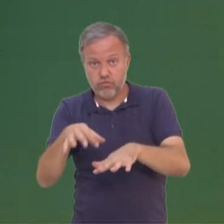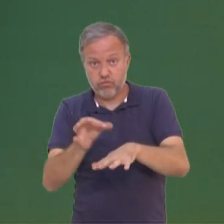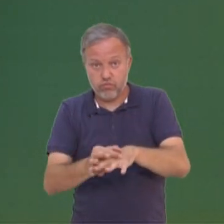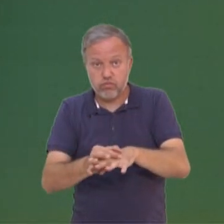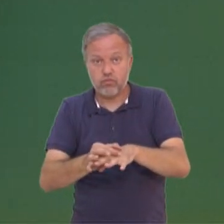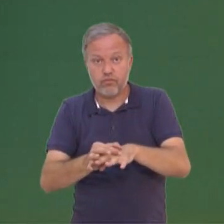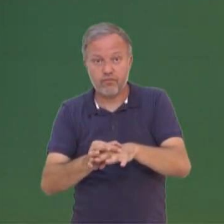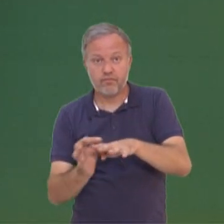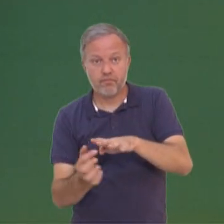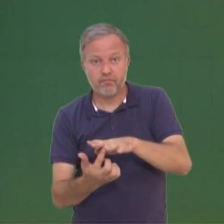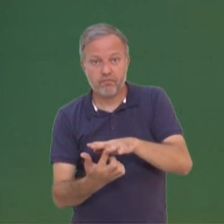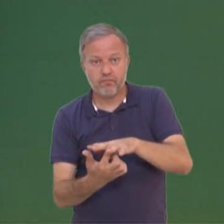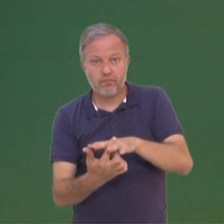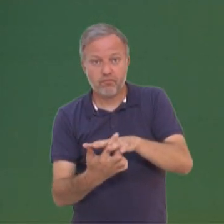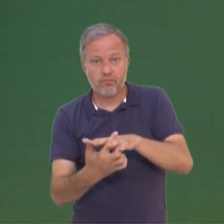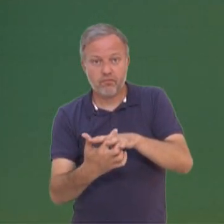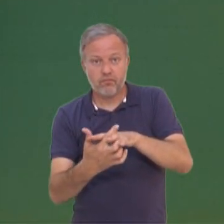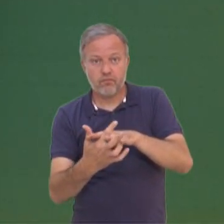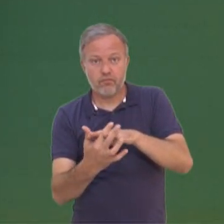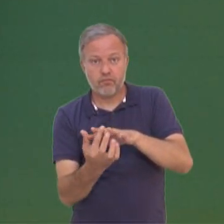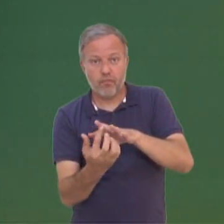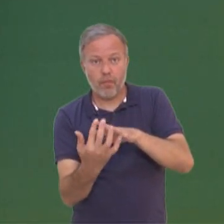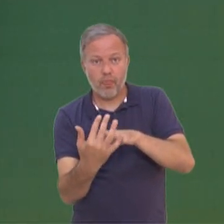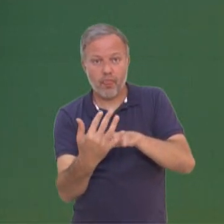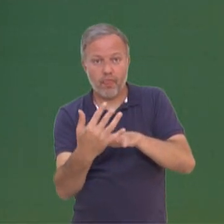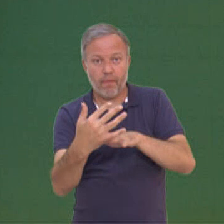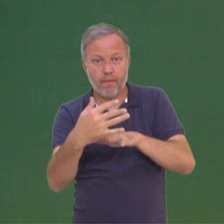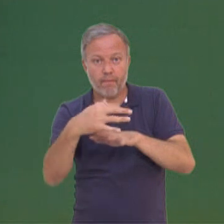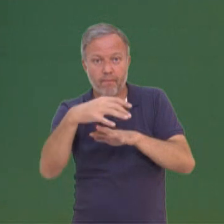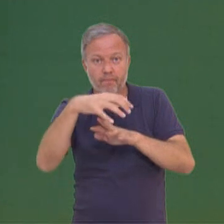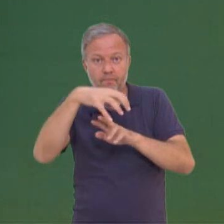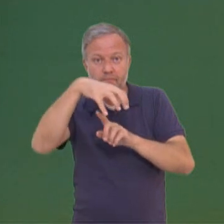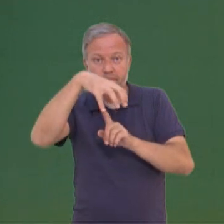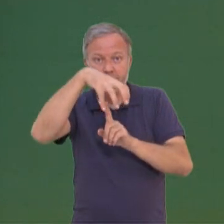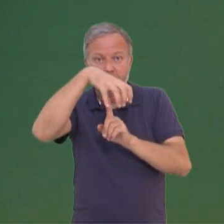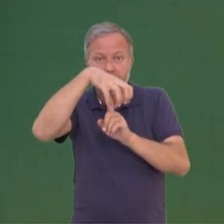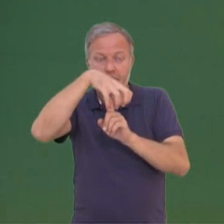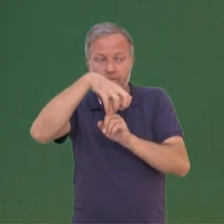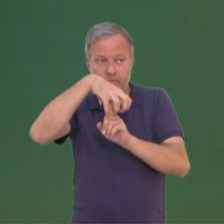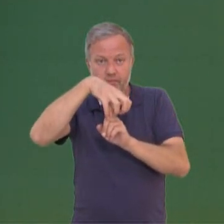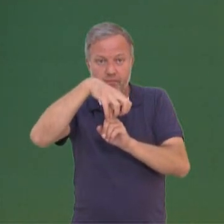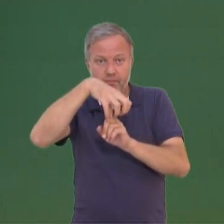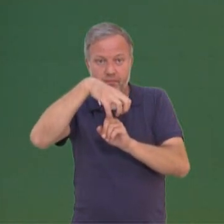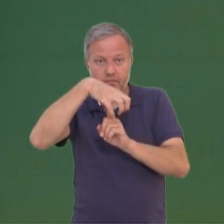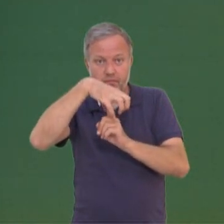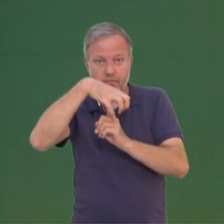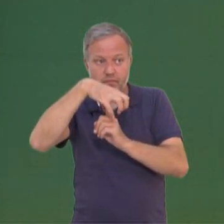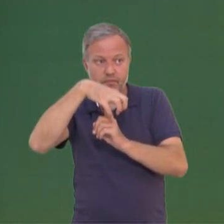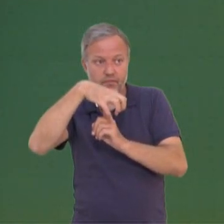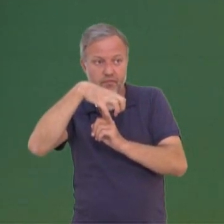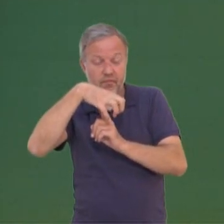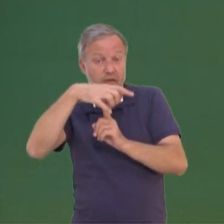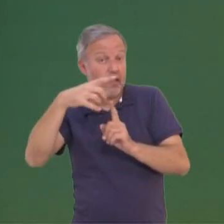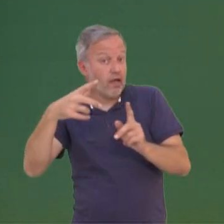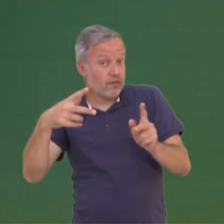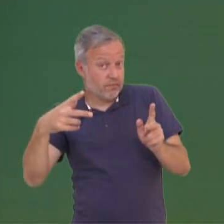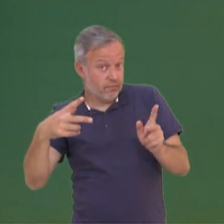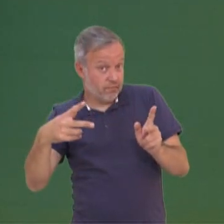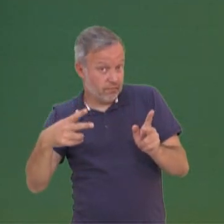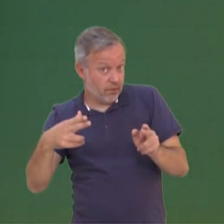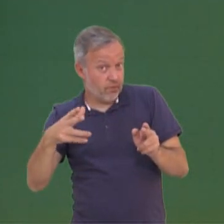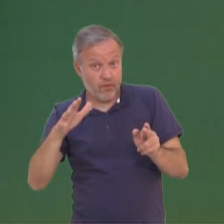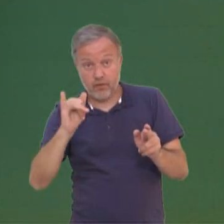dos fungos com os protistas. As algas protistas usam esporos. É muito parecido com plantas que têm o grão de